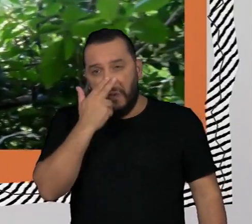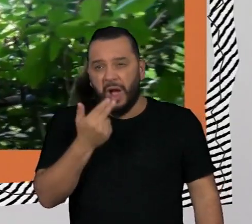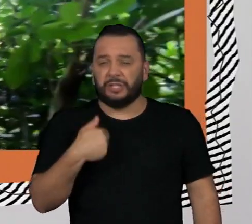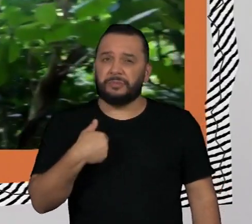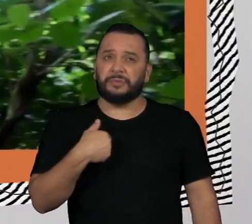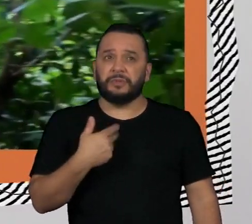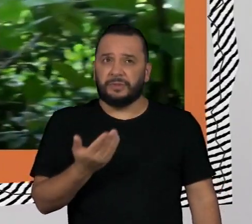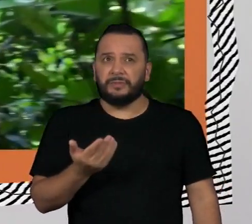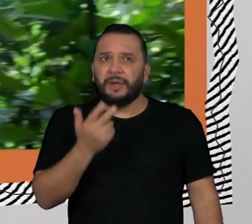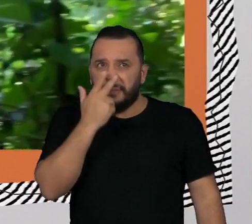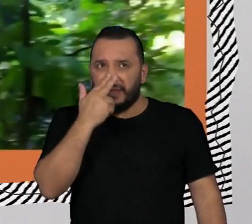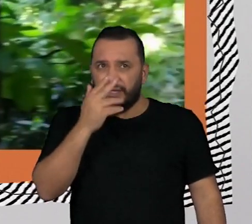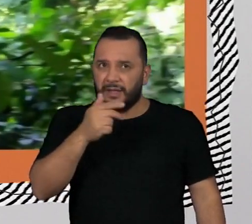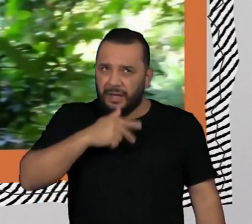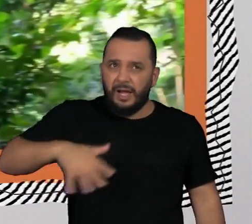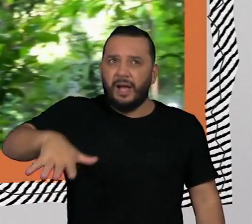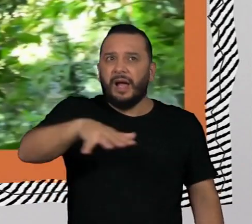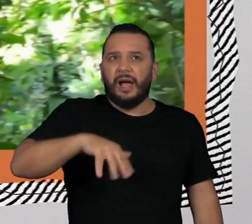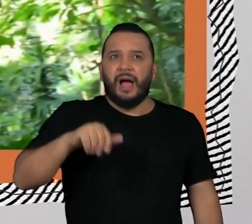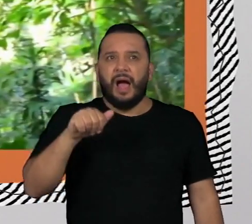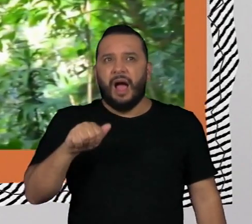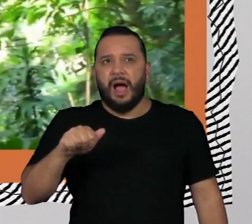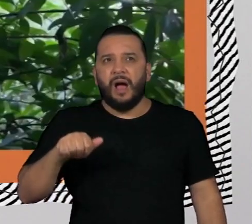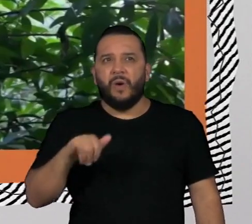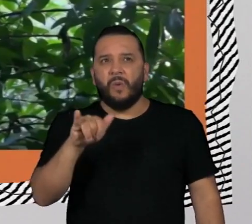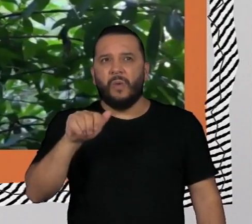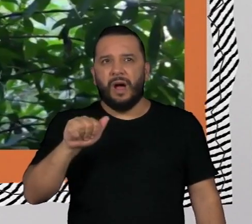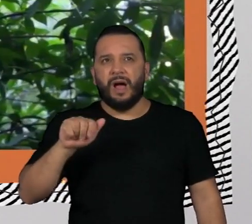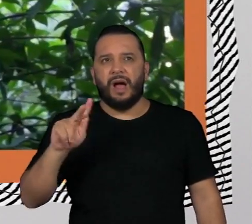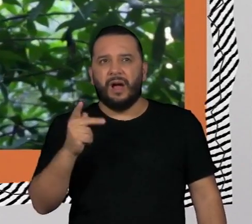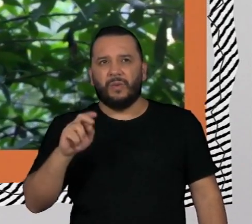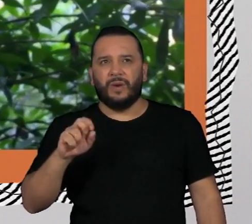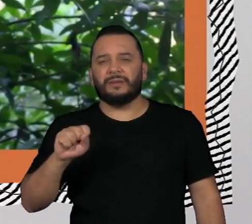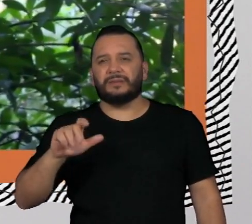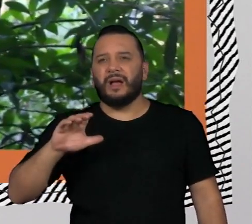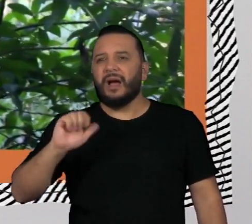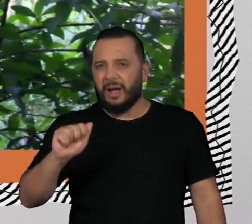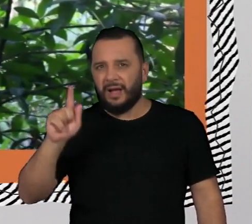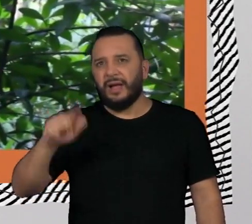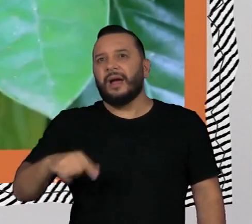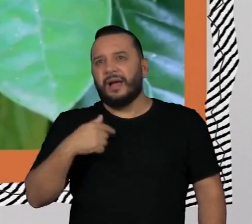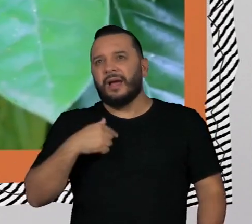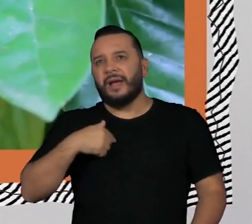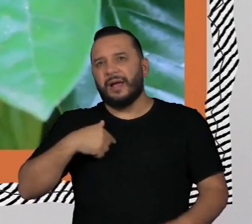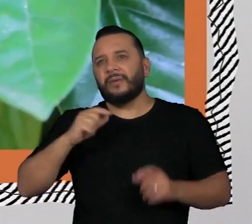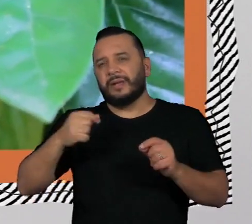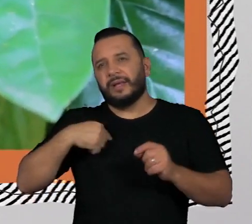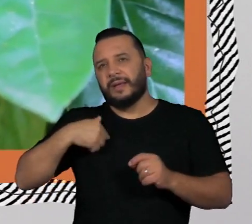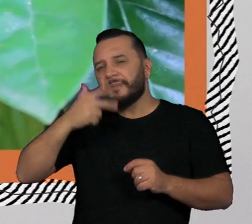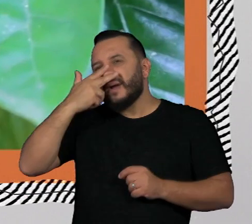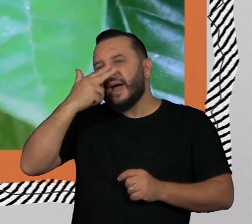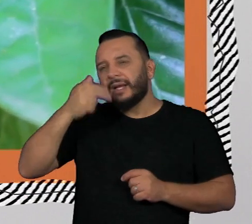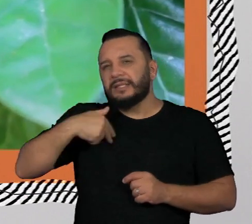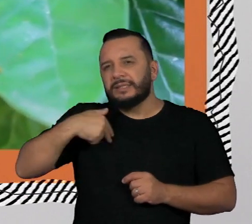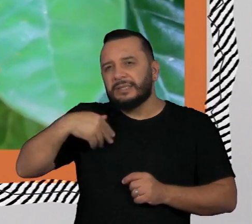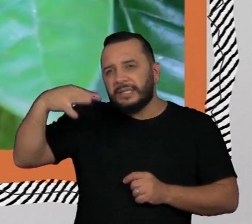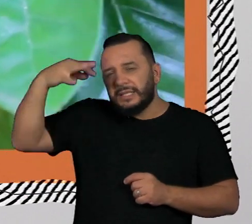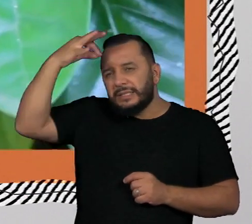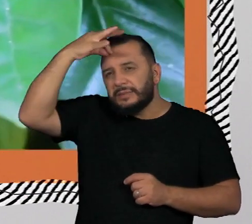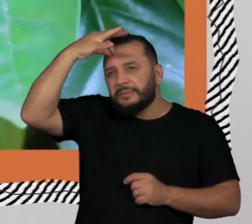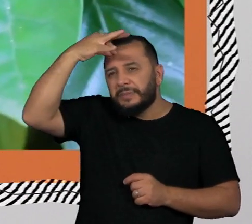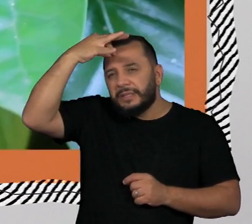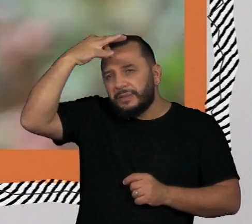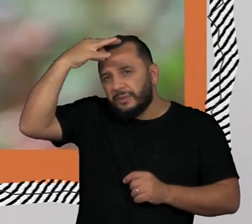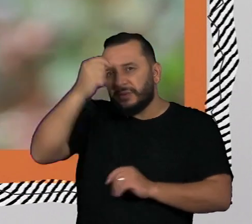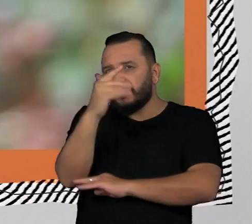mim, é o espírito, né? Espírito da floresta. Através daí que você pode conectar com todos os seres